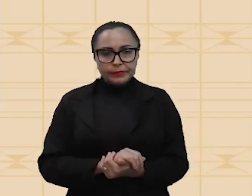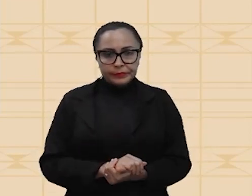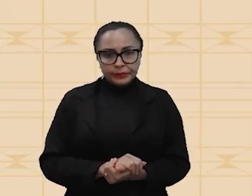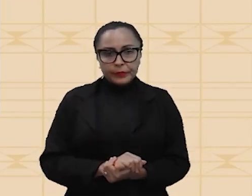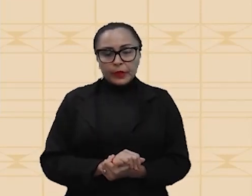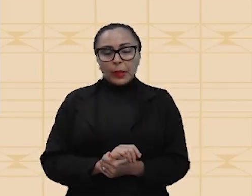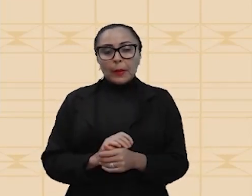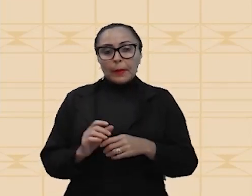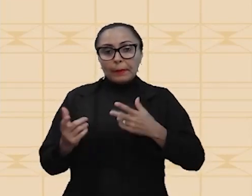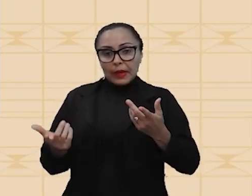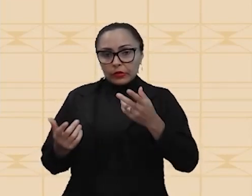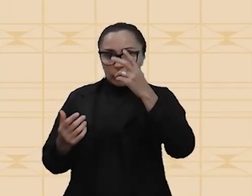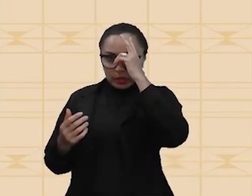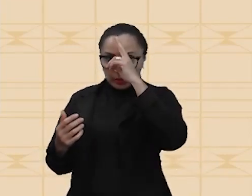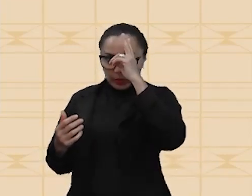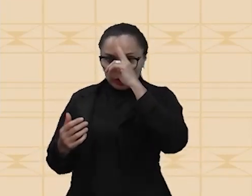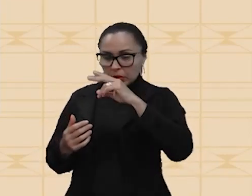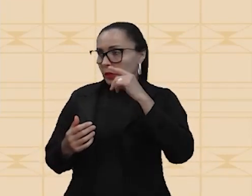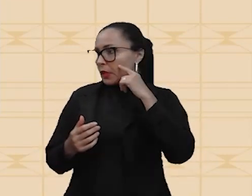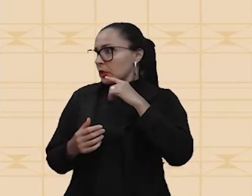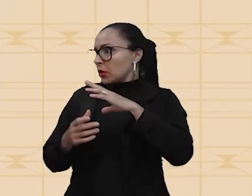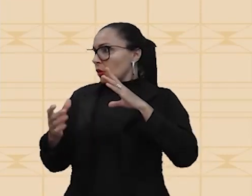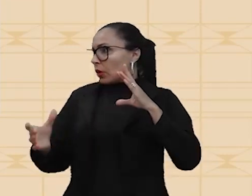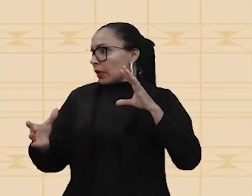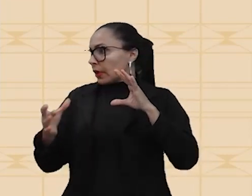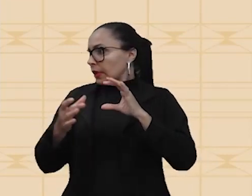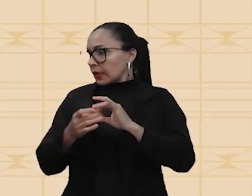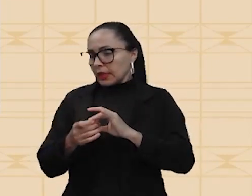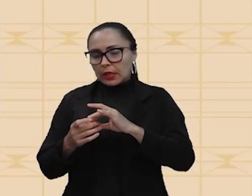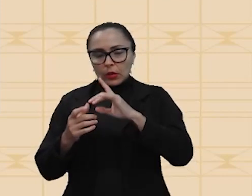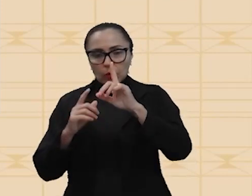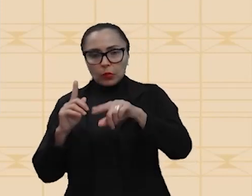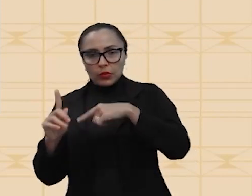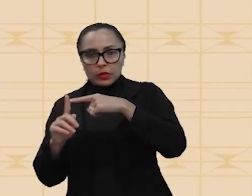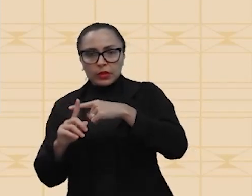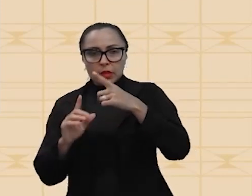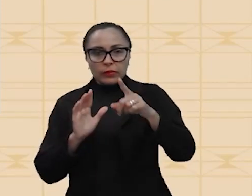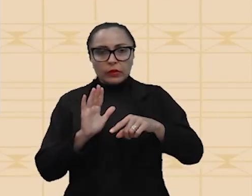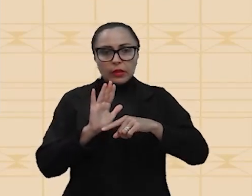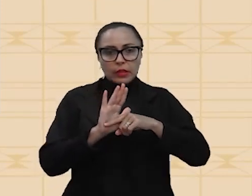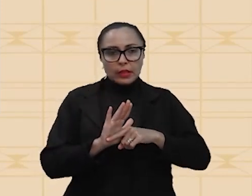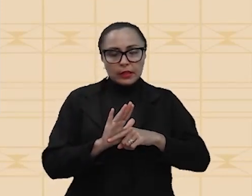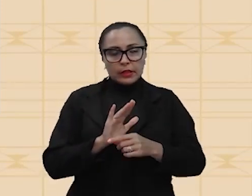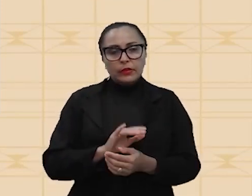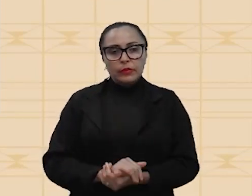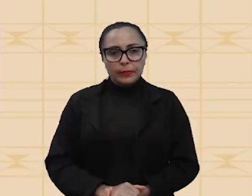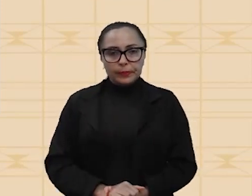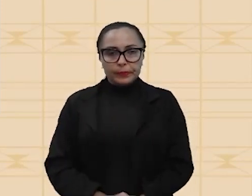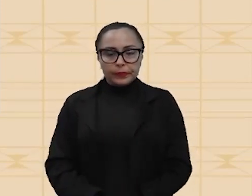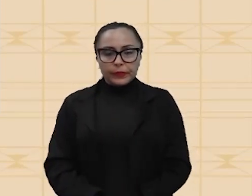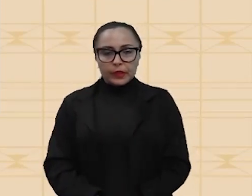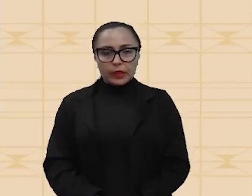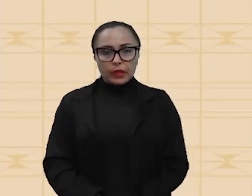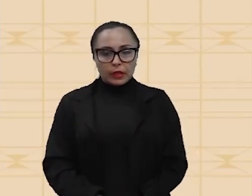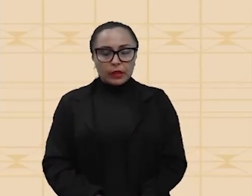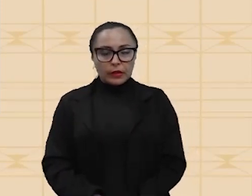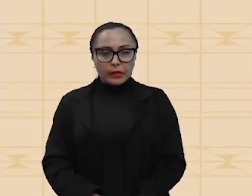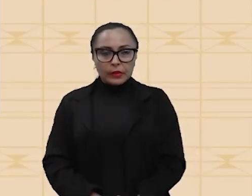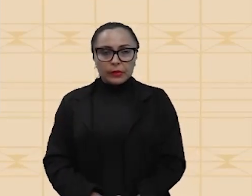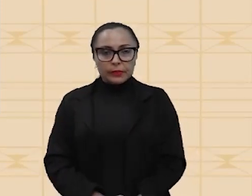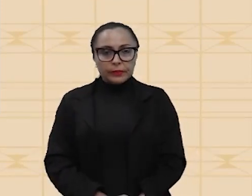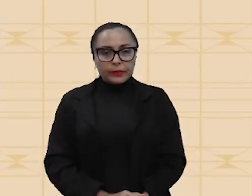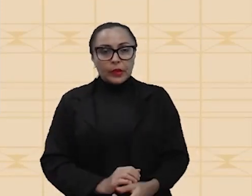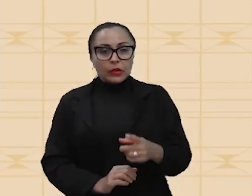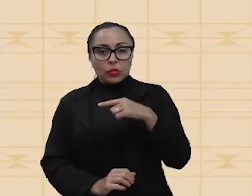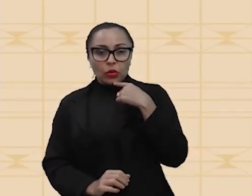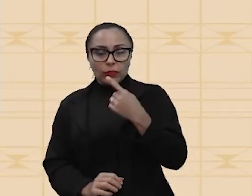lembre-se, eu tenho que ligar o polo positivo ao negativo, belezinha? Então, a gente vai fazer a seguinte ideia. Nós vamos dividir essa